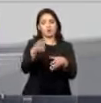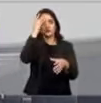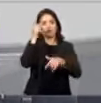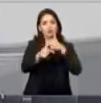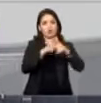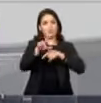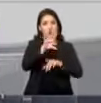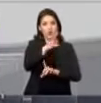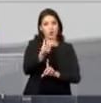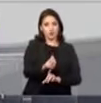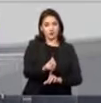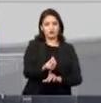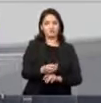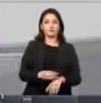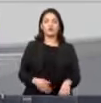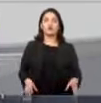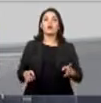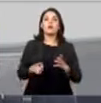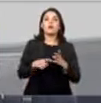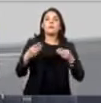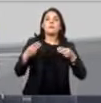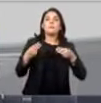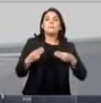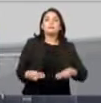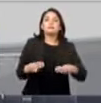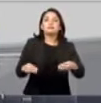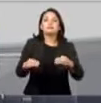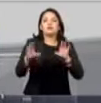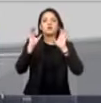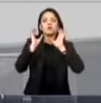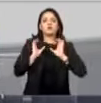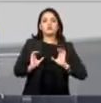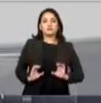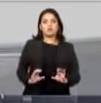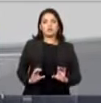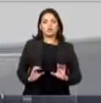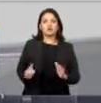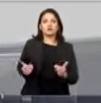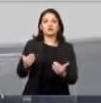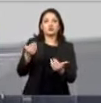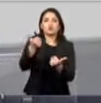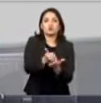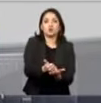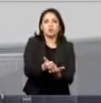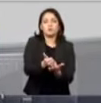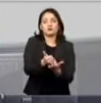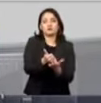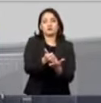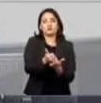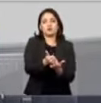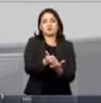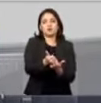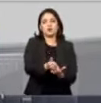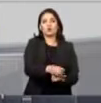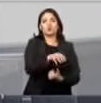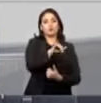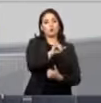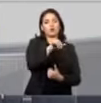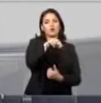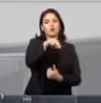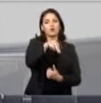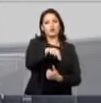pela substituição de superintendência do Instituto do Patrimônio Histórico e Artístico Nacional,